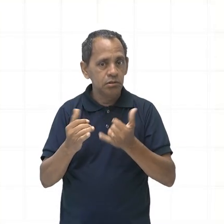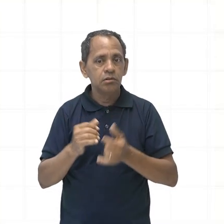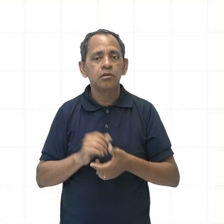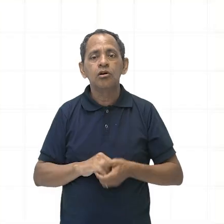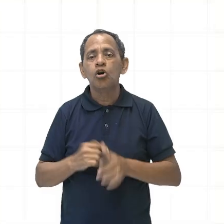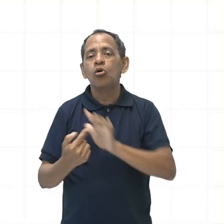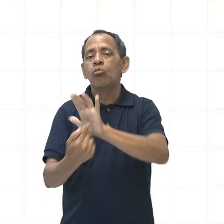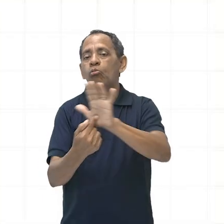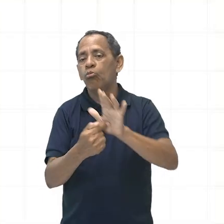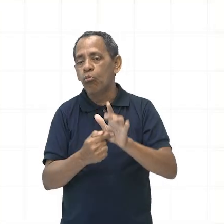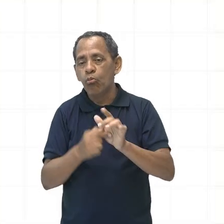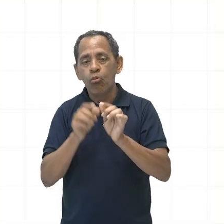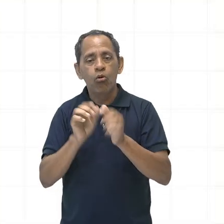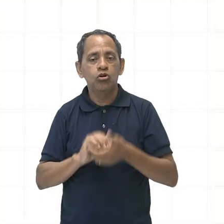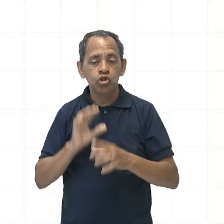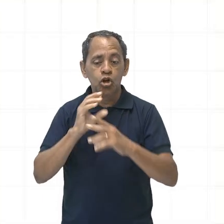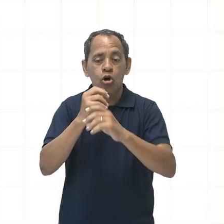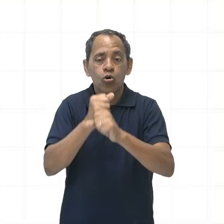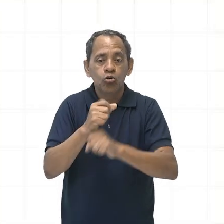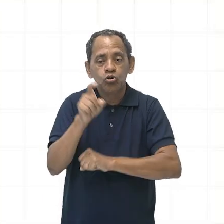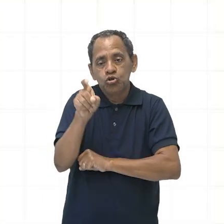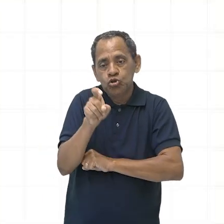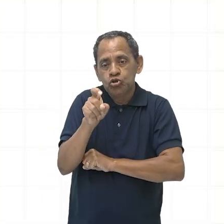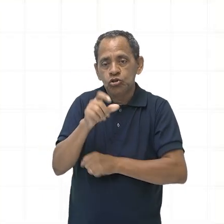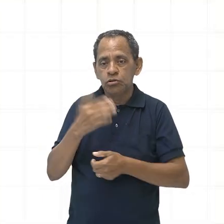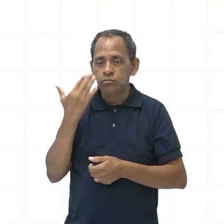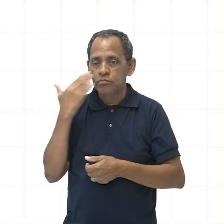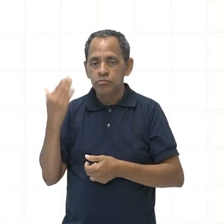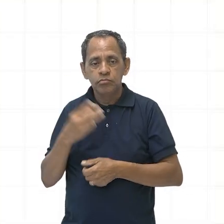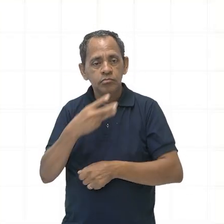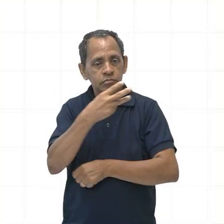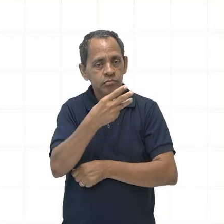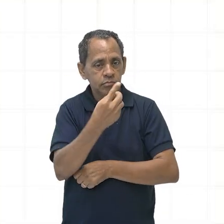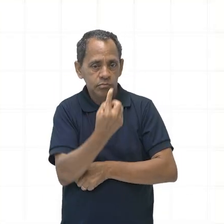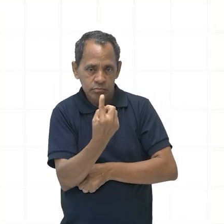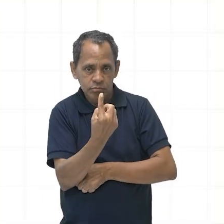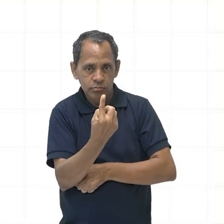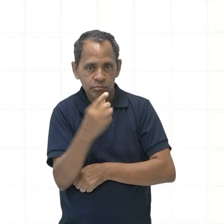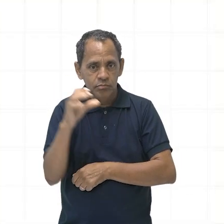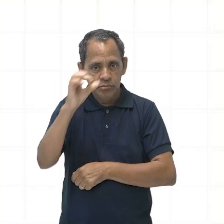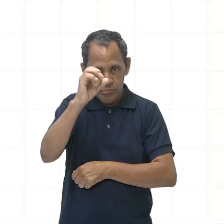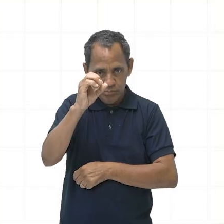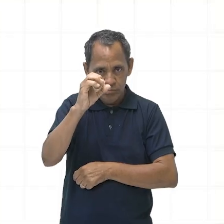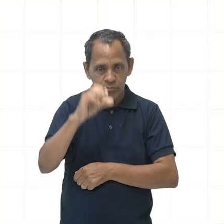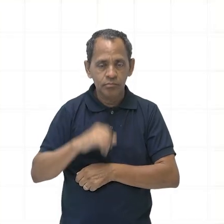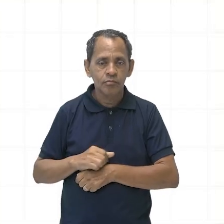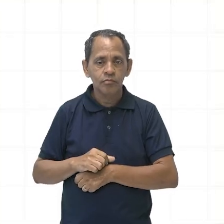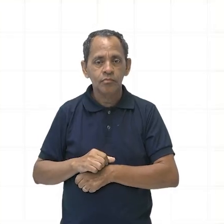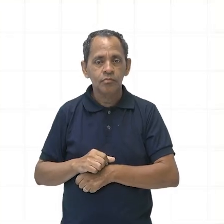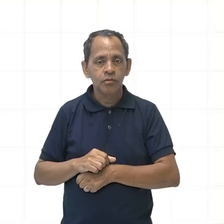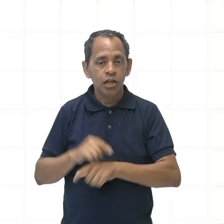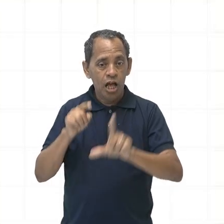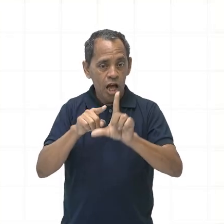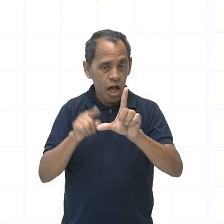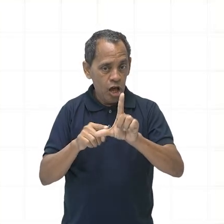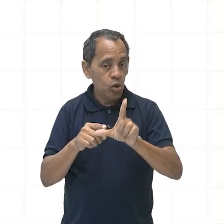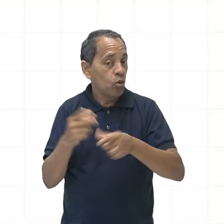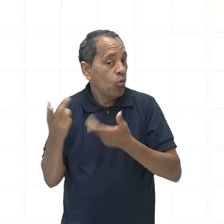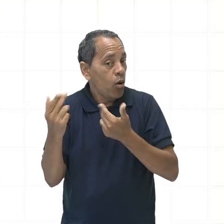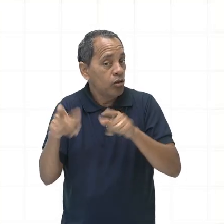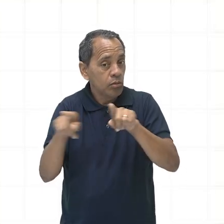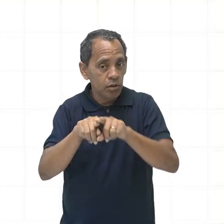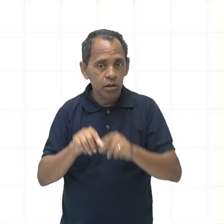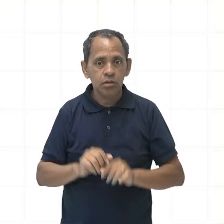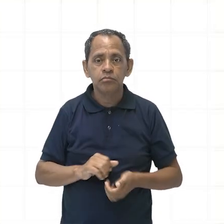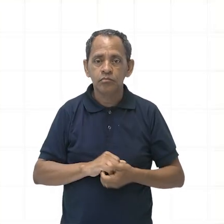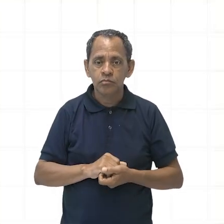Determine a medida de x. Veja que aqui eu tenho 31 graus, é o mesmo ângulo. E aí, se eles são semelhantes, eu